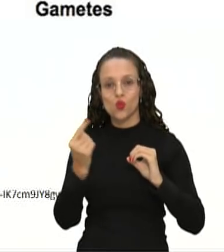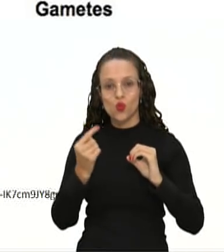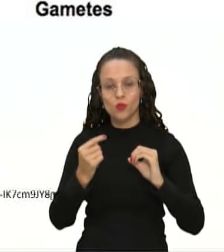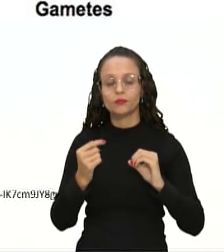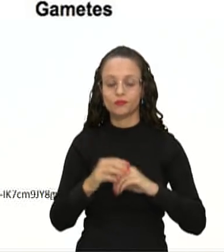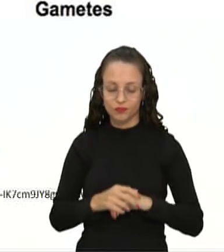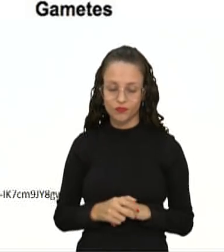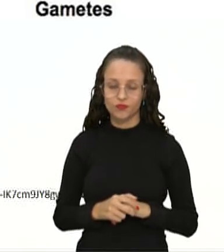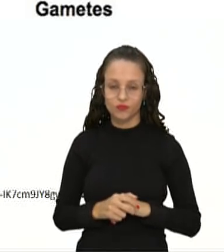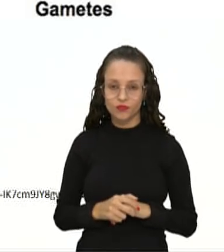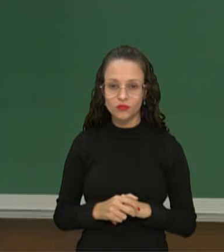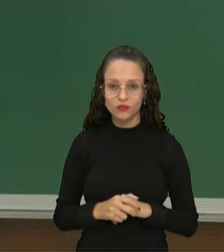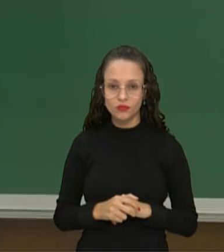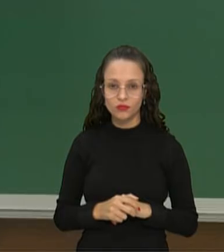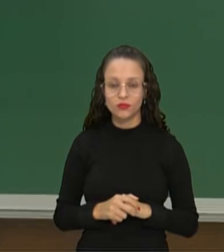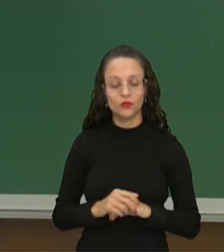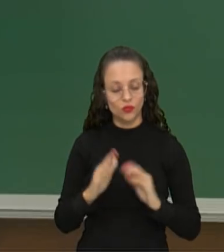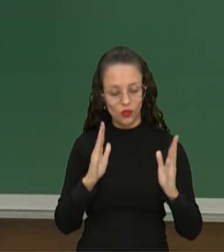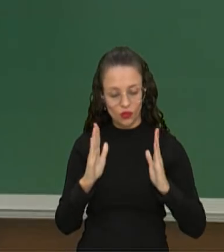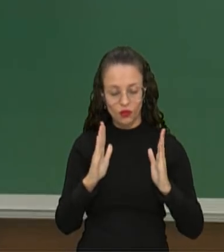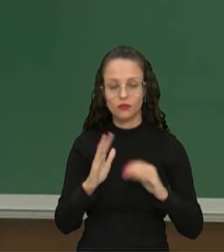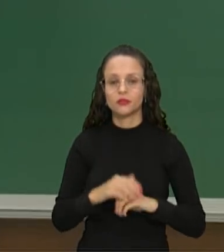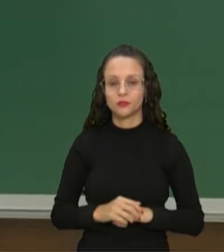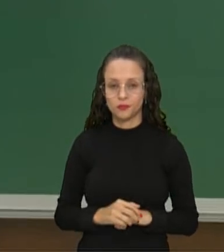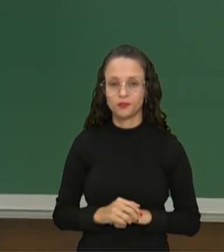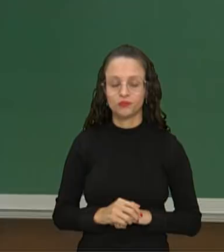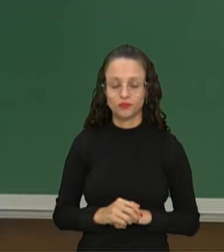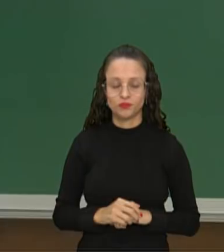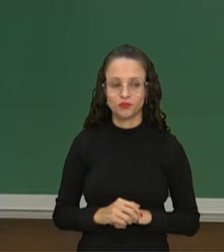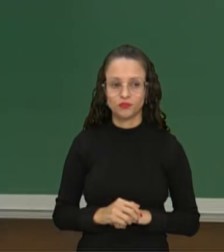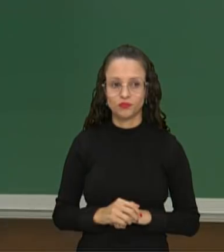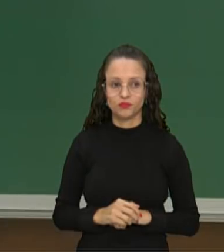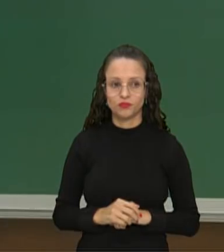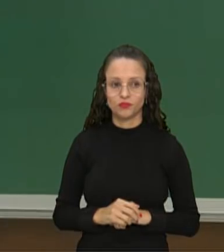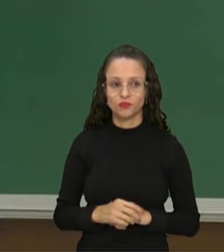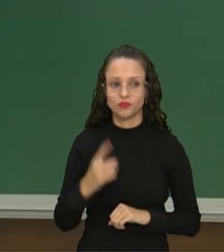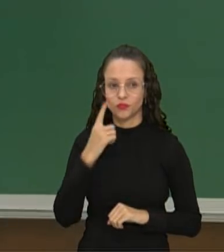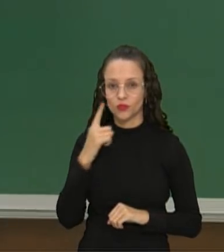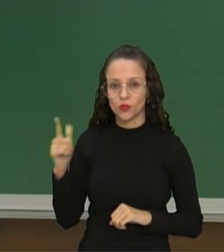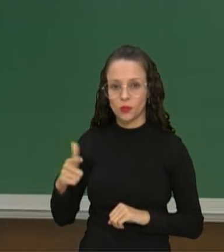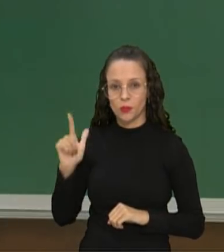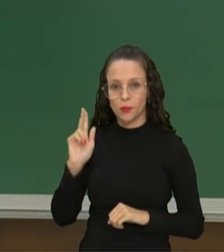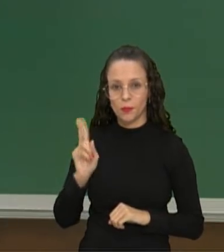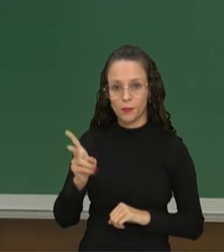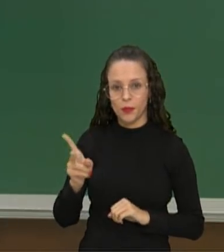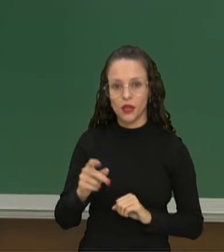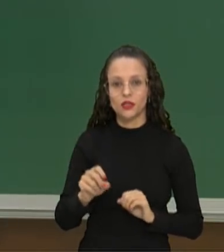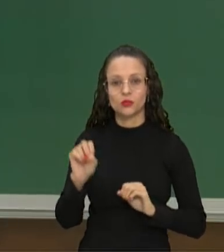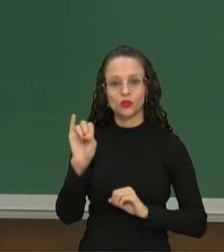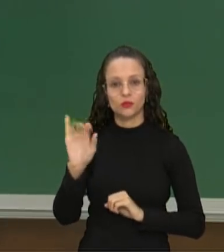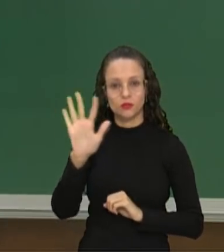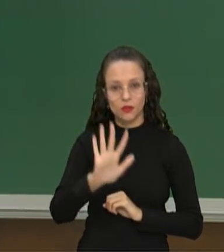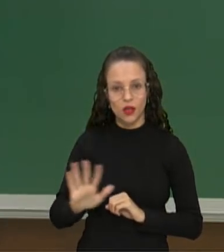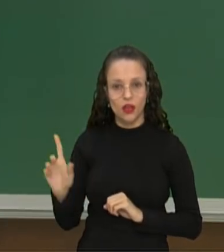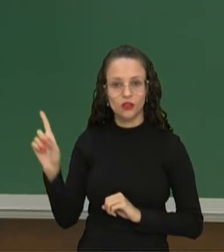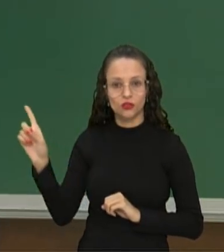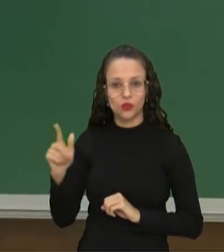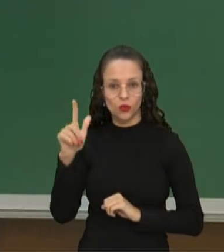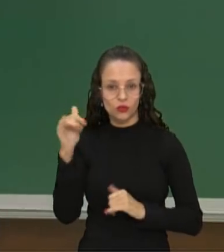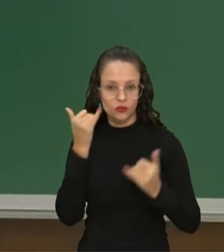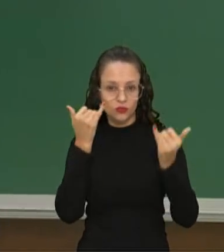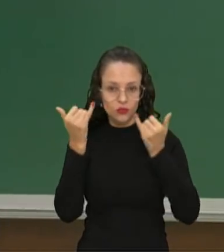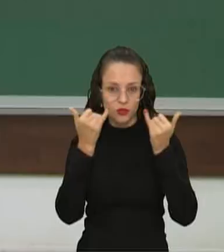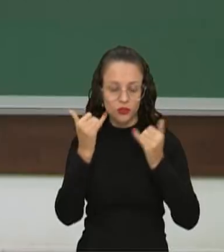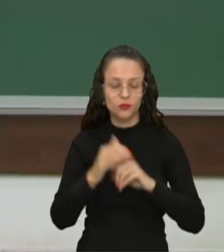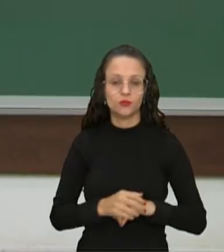prófase 1, tá? Então, ocorre nessa fase aqui. De volta aqui o mesmo desenho, só com mais uma informação. Então,